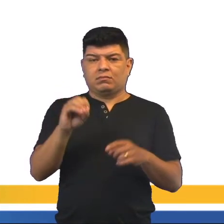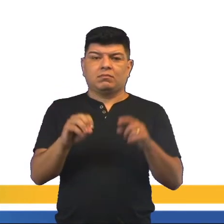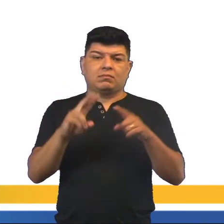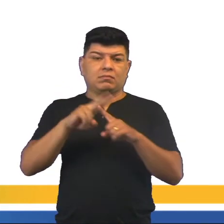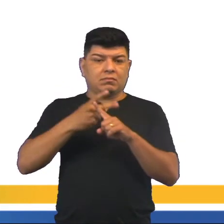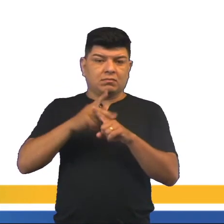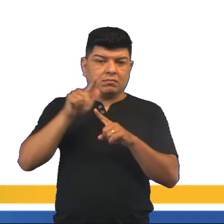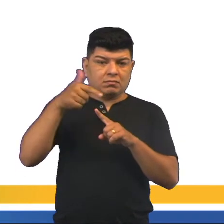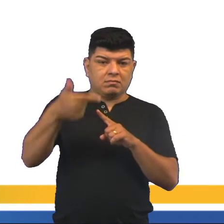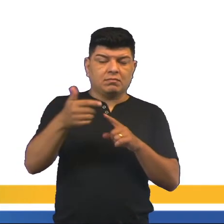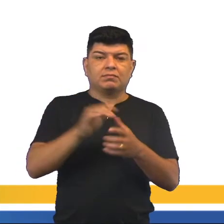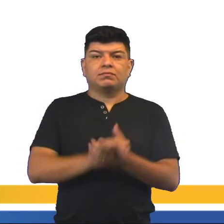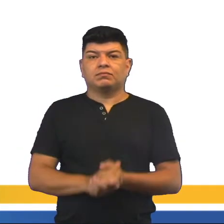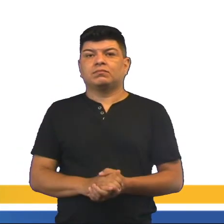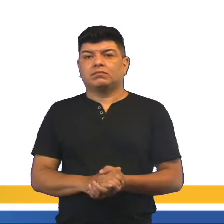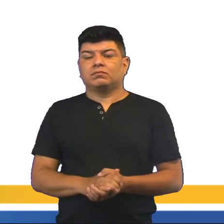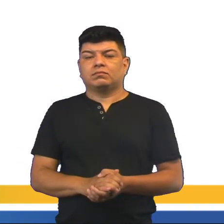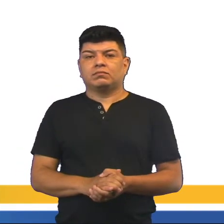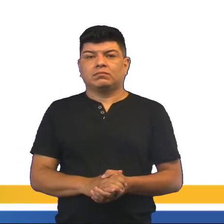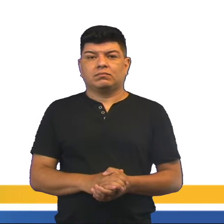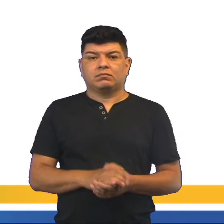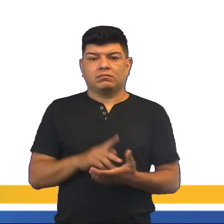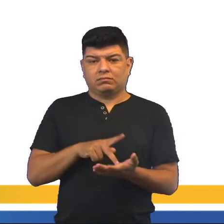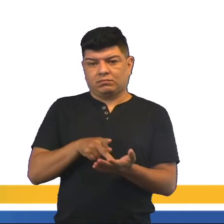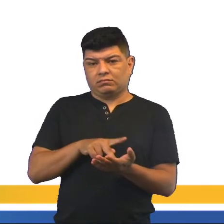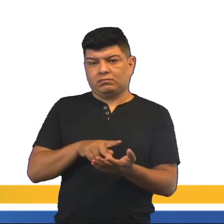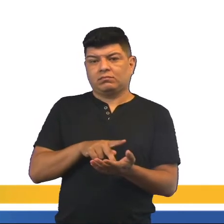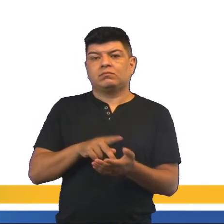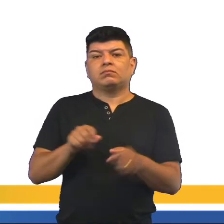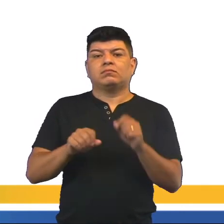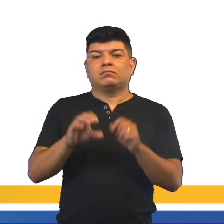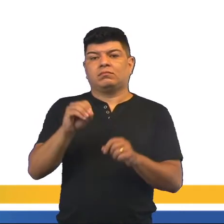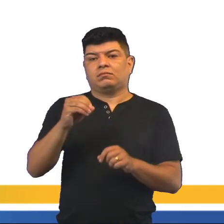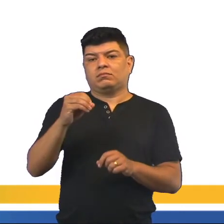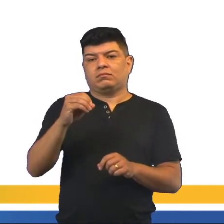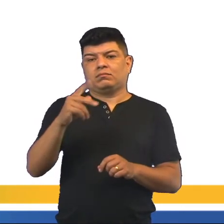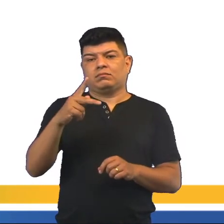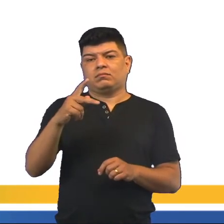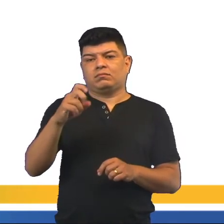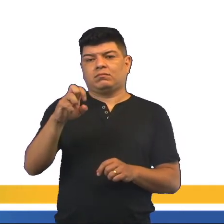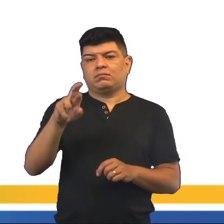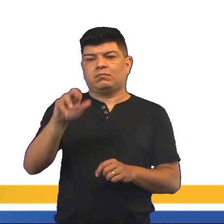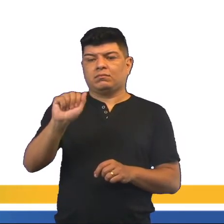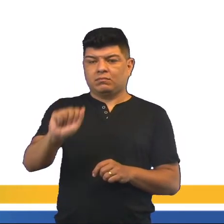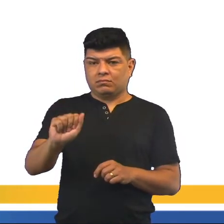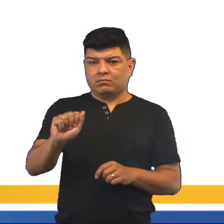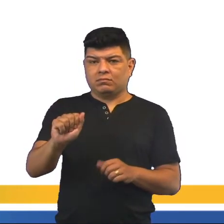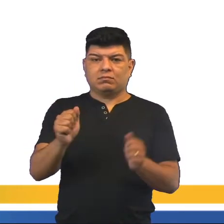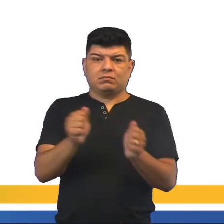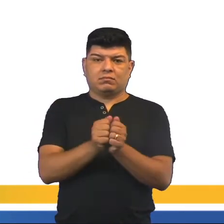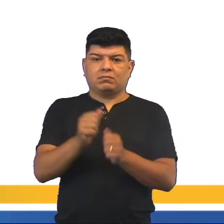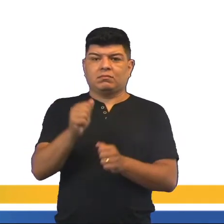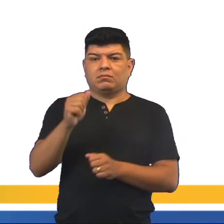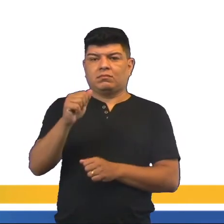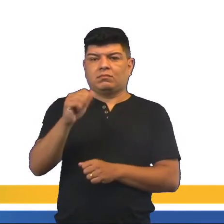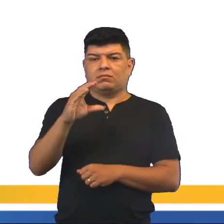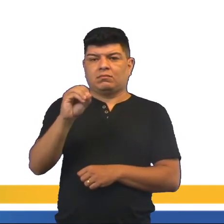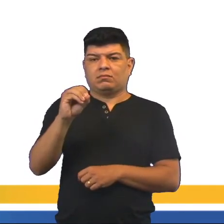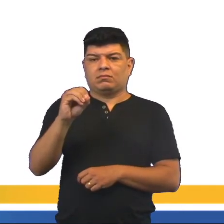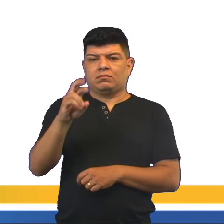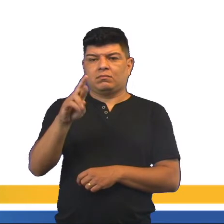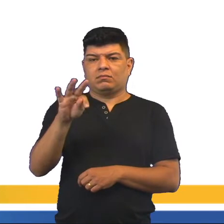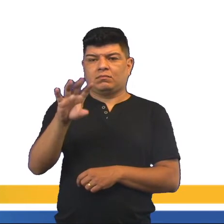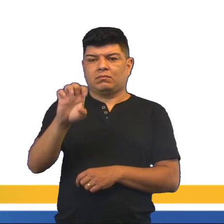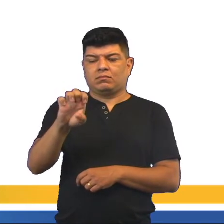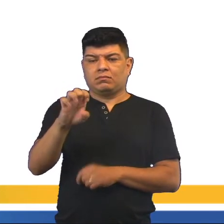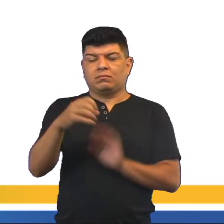acrescentadas mais tarde, certo? O balé de ópera era marcado pelo balé de corte, que concebia